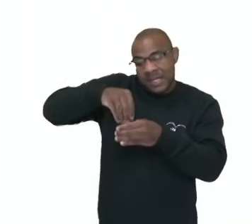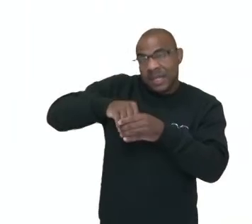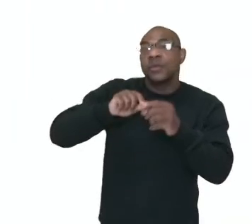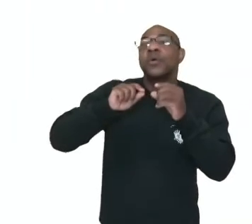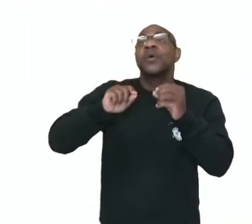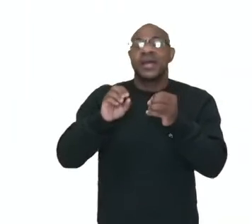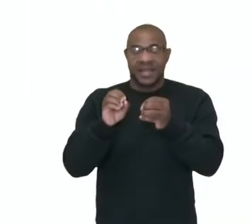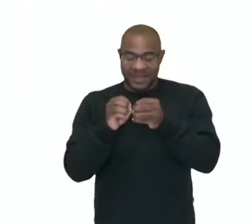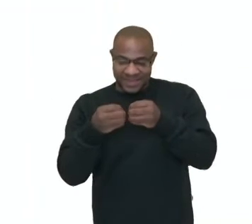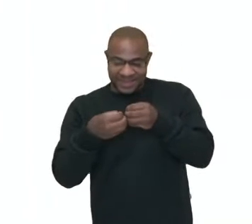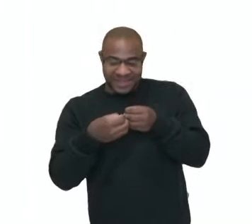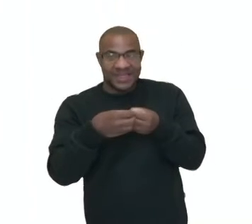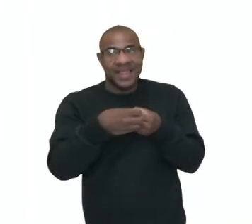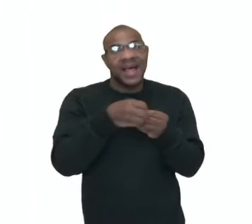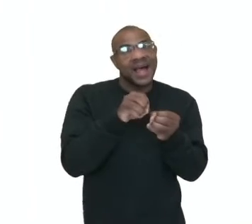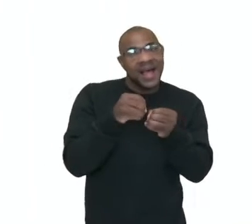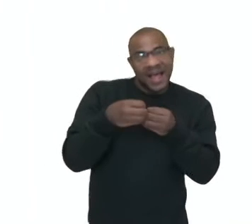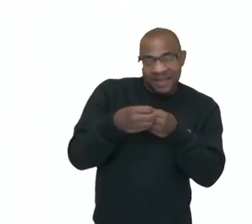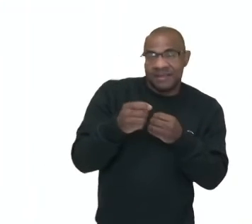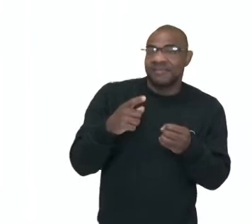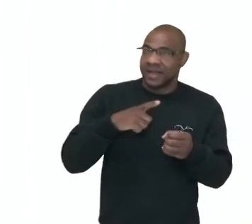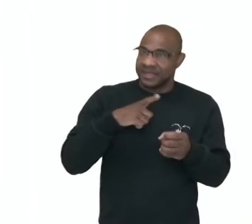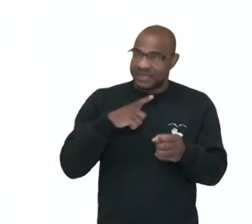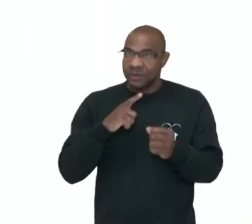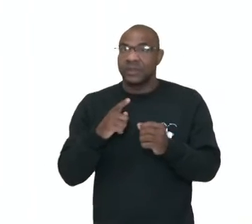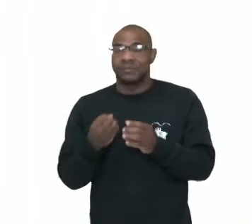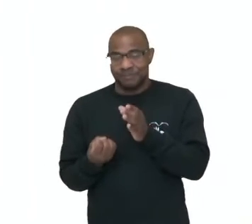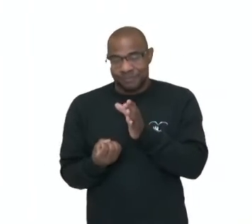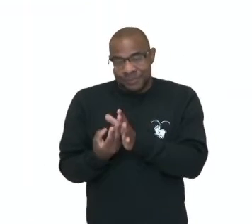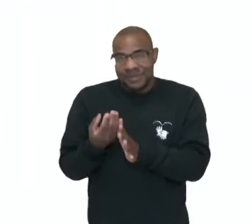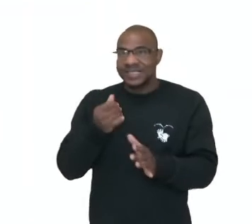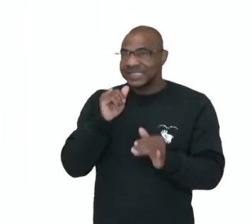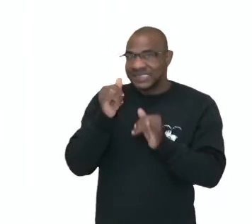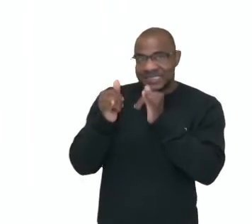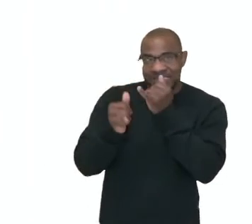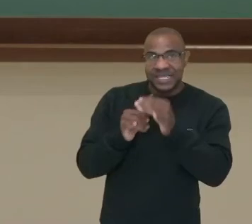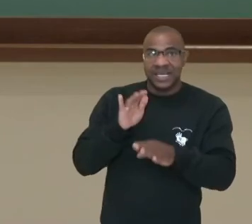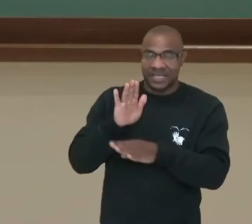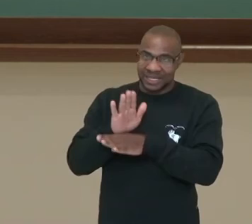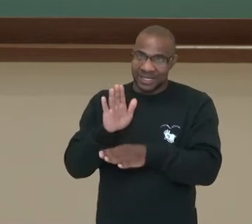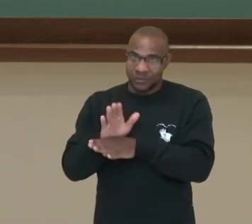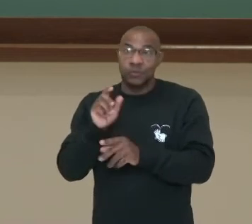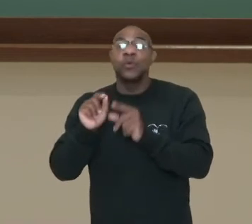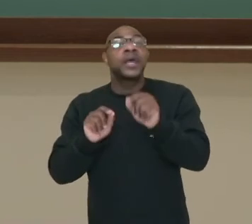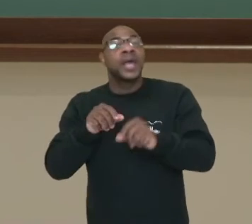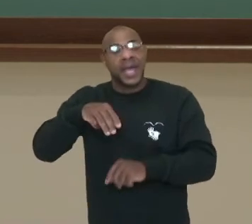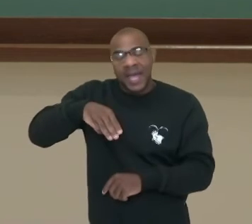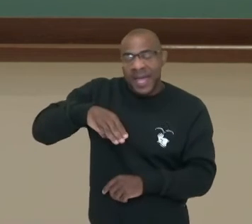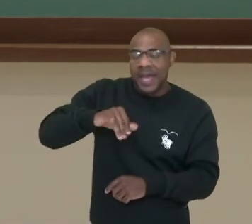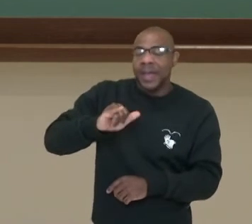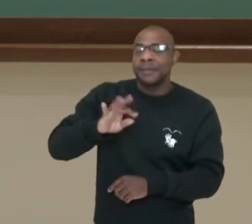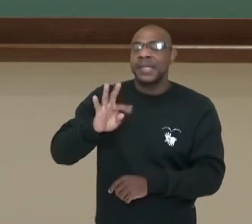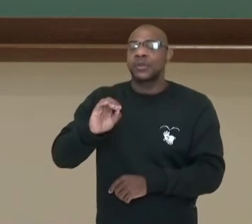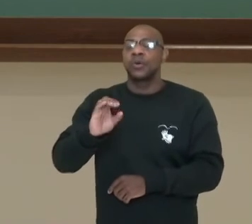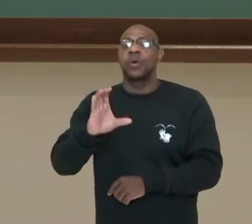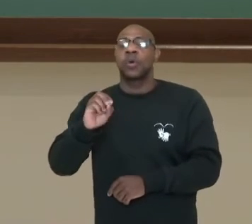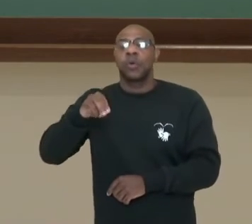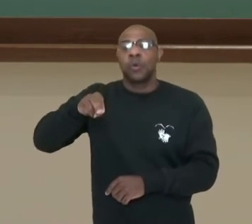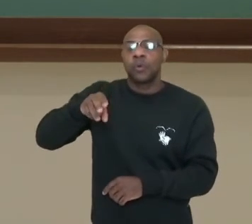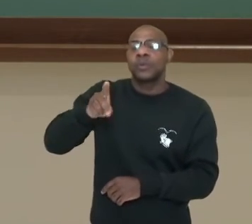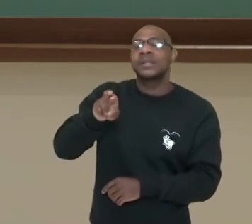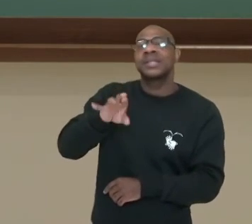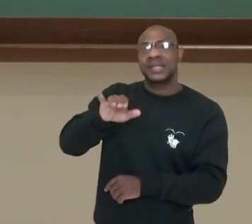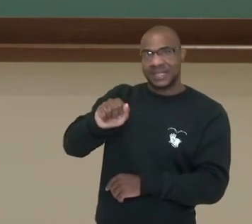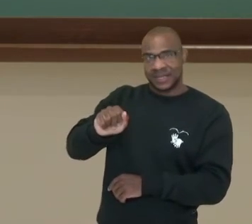células, tá? Que a gente vai conseguir obter energia ali, né, com a ajuda da mitocôndria e as reações químicas que acontecem dentro da